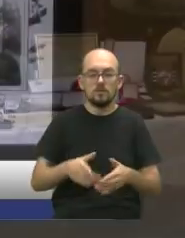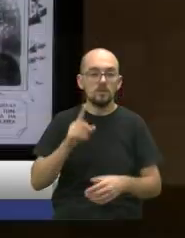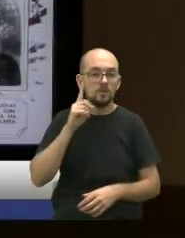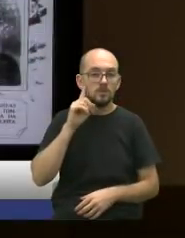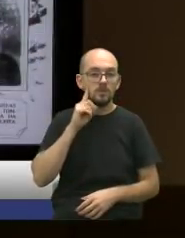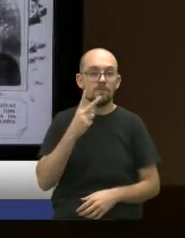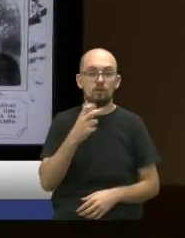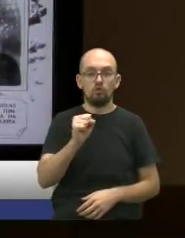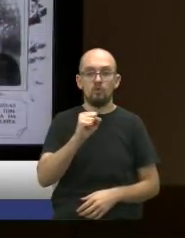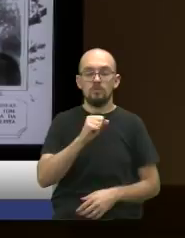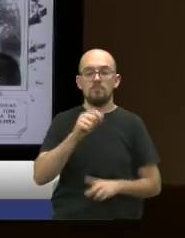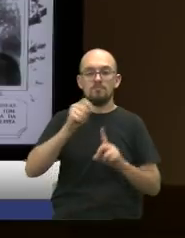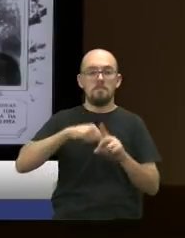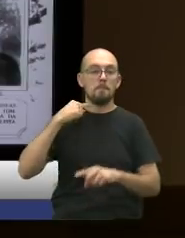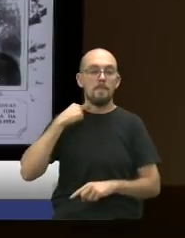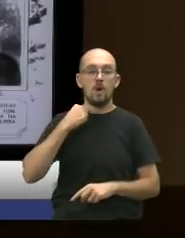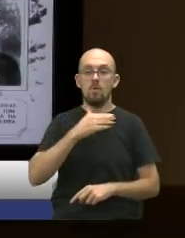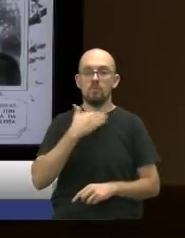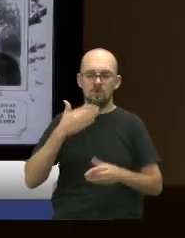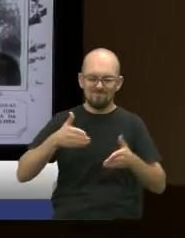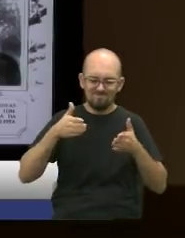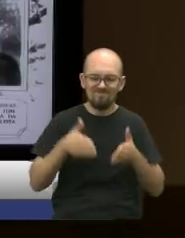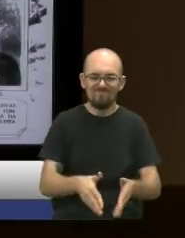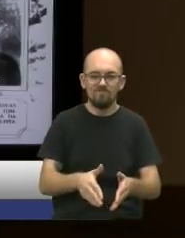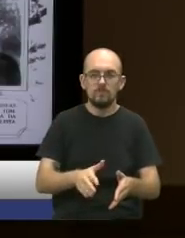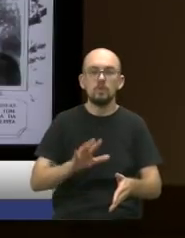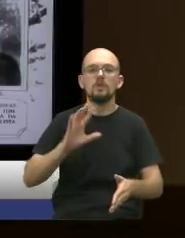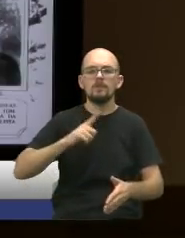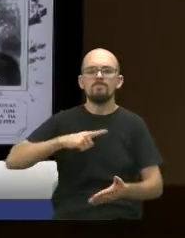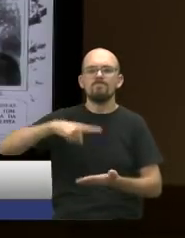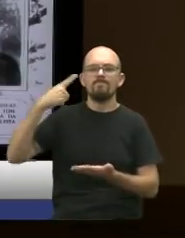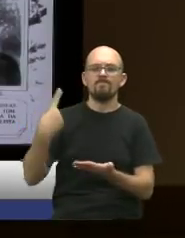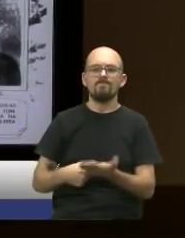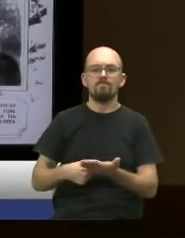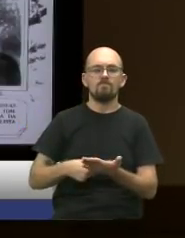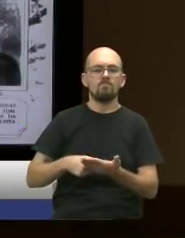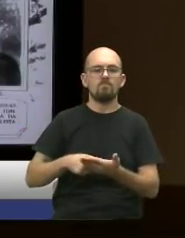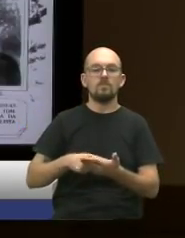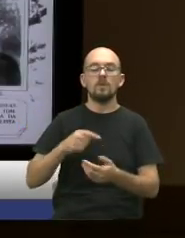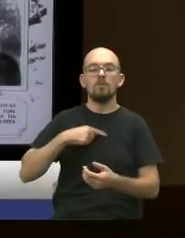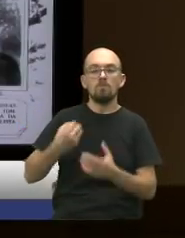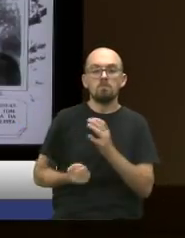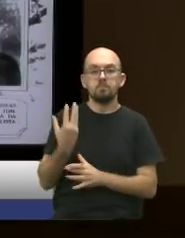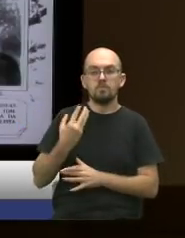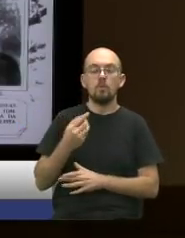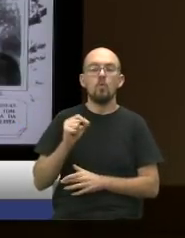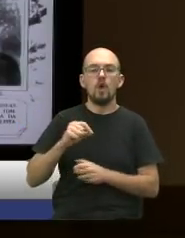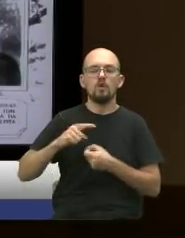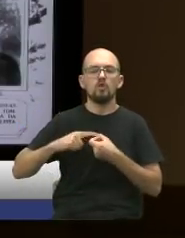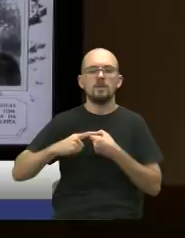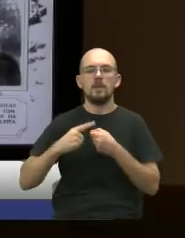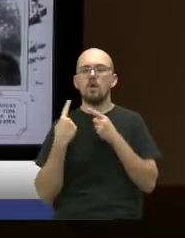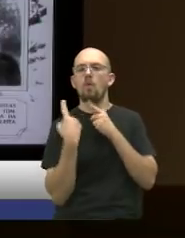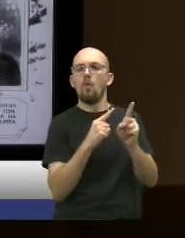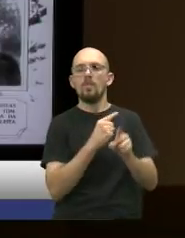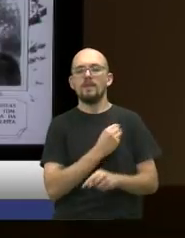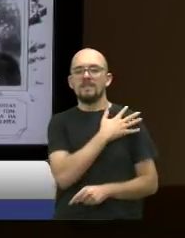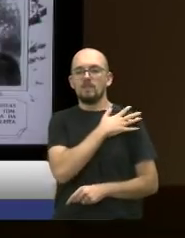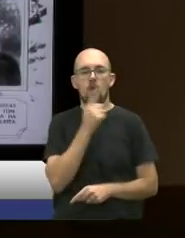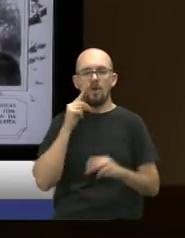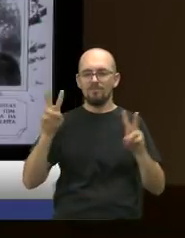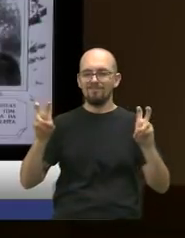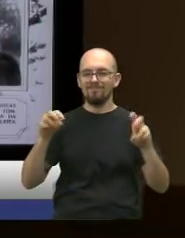veio com a promessa: não vai ficar assim. Foi criada a Sociedade Secreta de São Paulo contra a Ditadura,